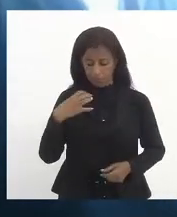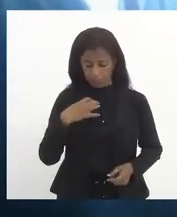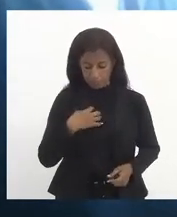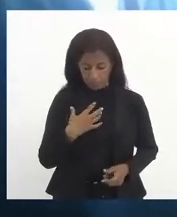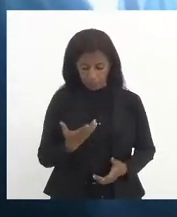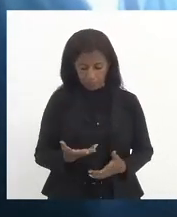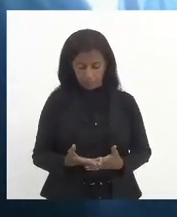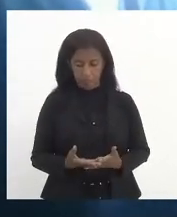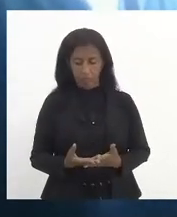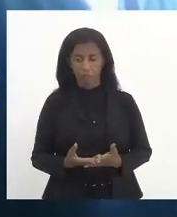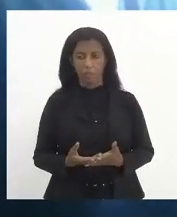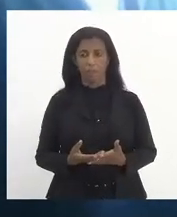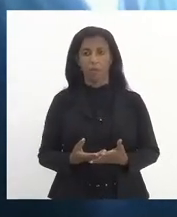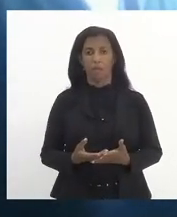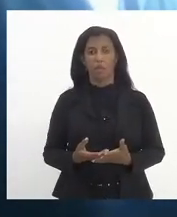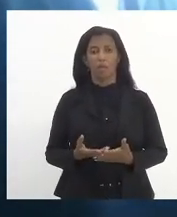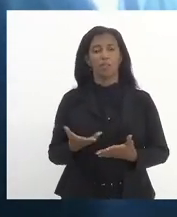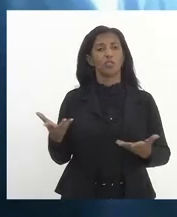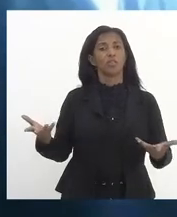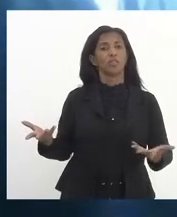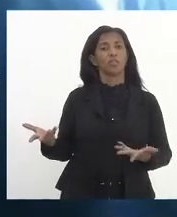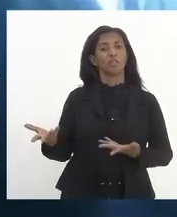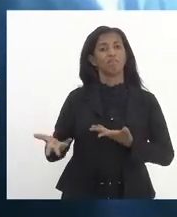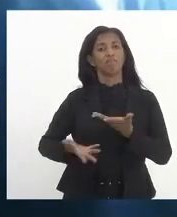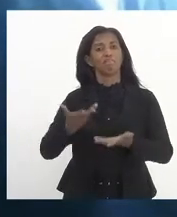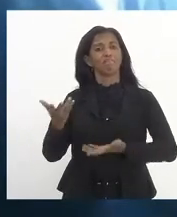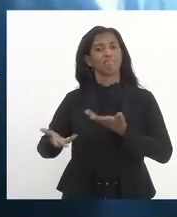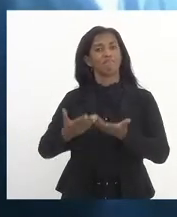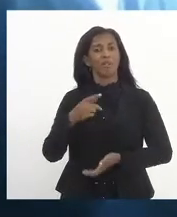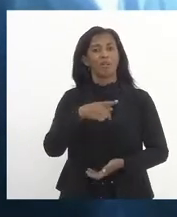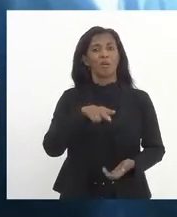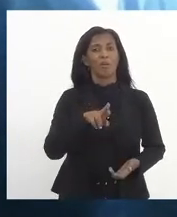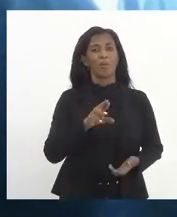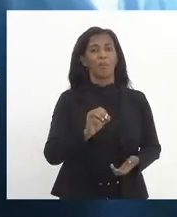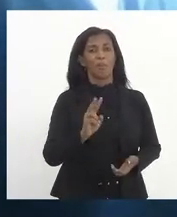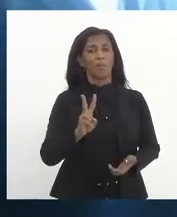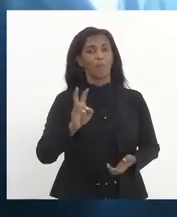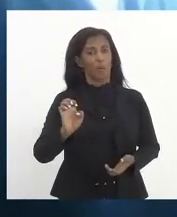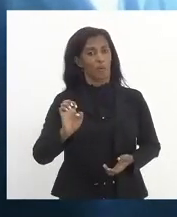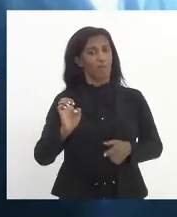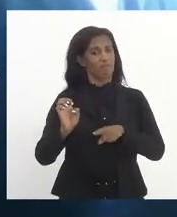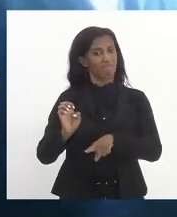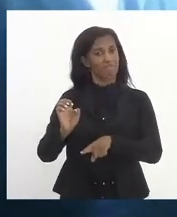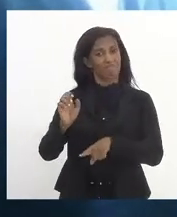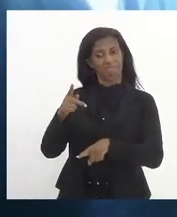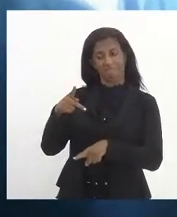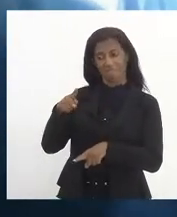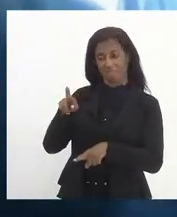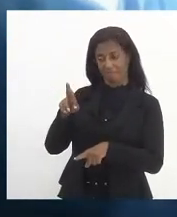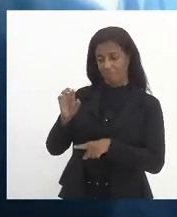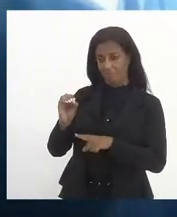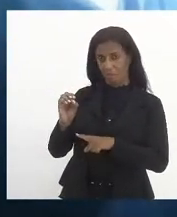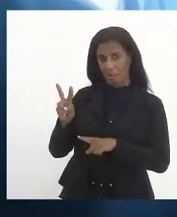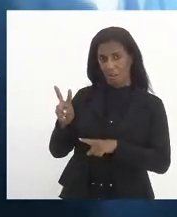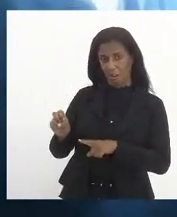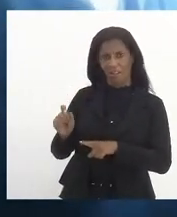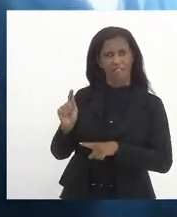de incrementar o PROVE. Como eu falei, o PROVE ele